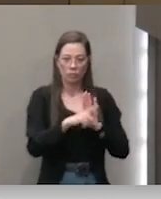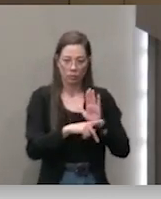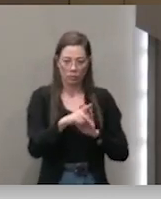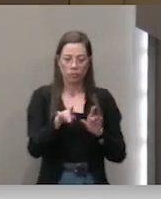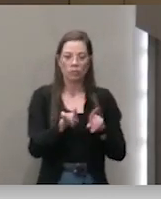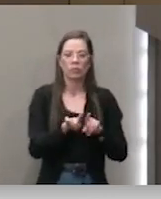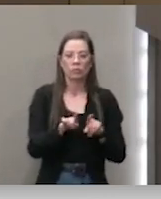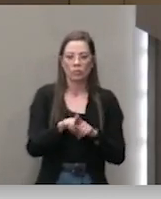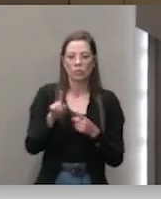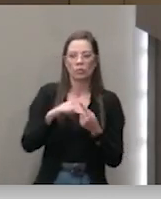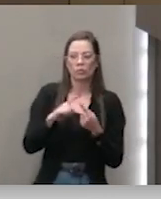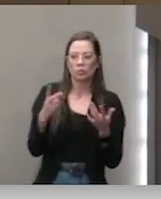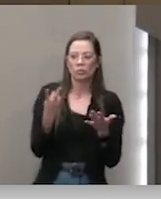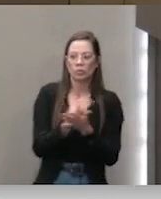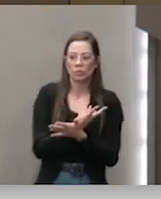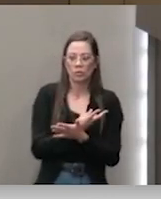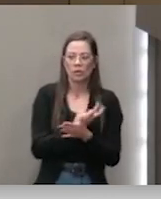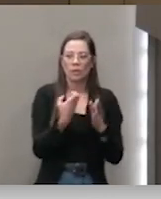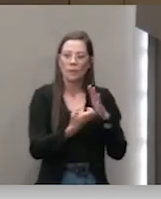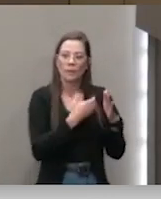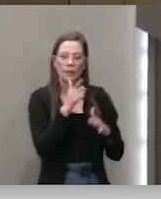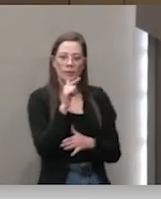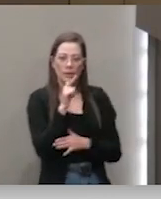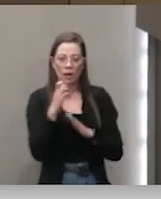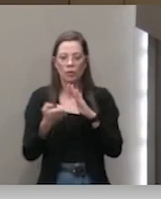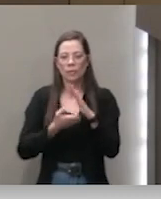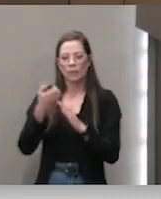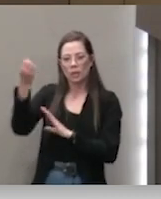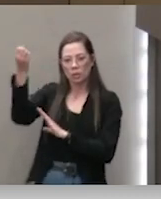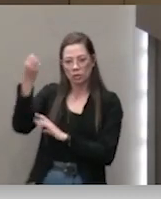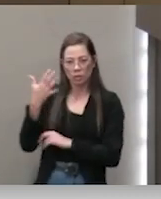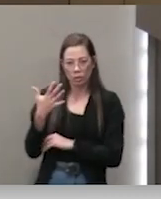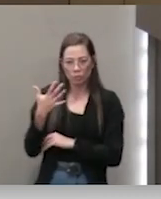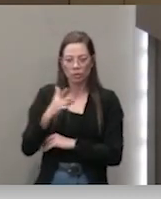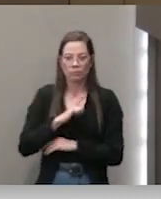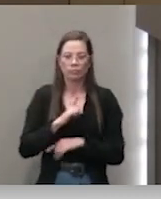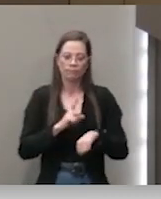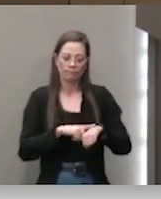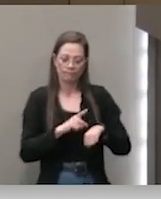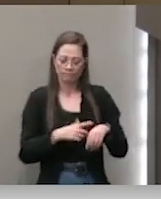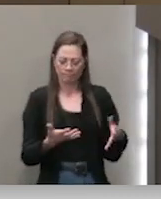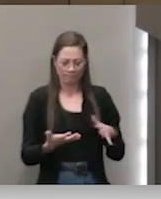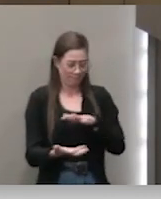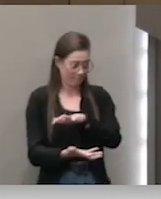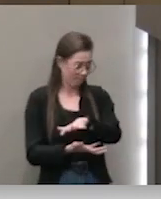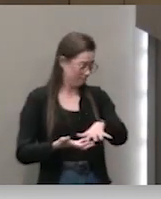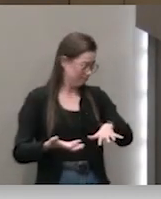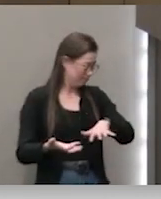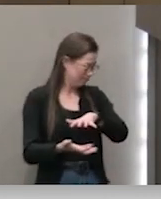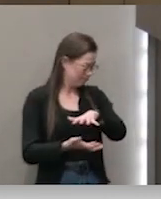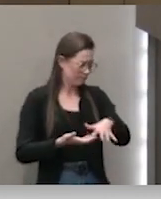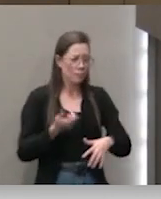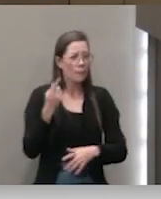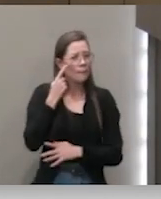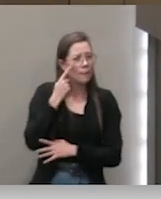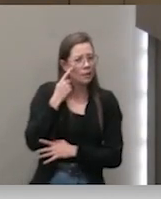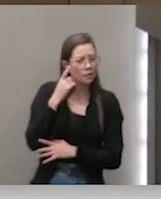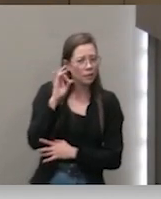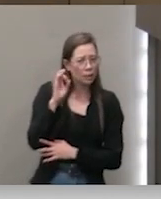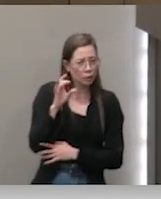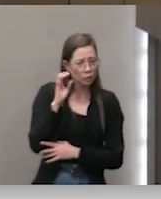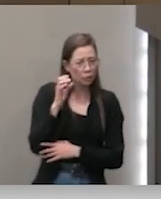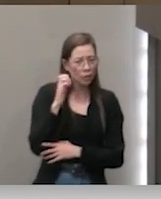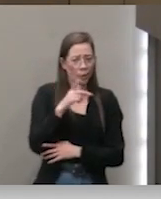esse tipo de situação aí, na Corsã e na RGE, que no momento está um caos. Imagina, uma pessoa idosa esperar 3